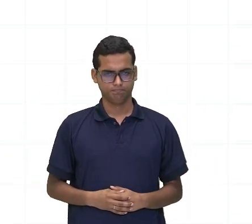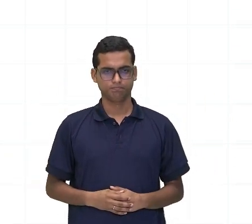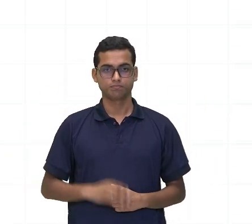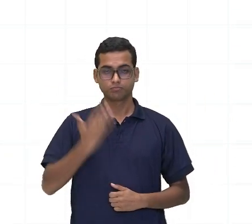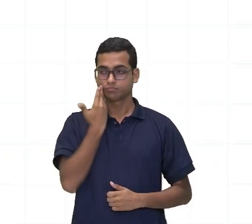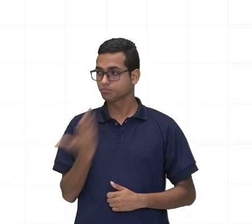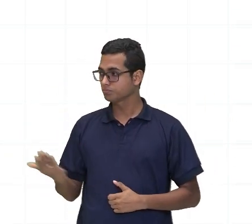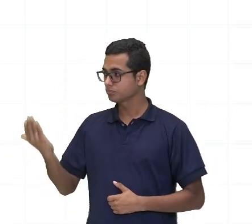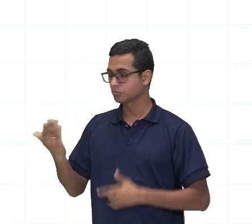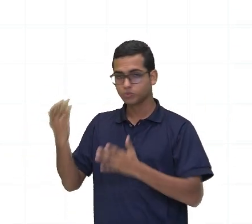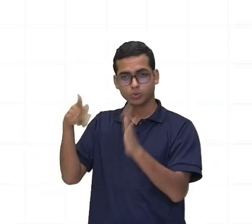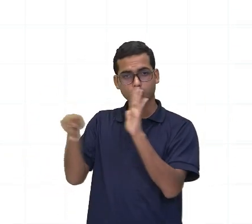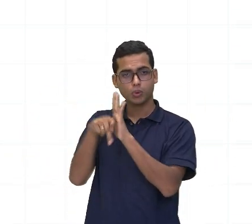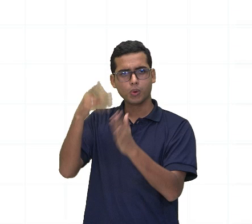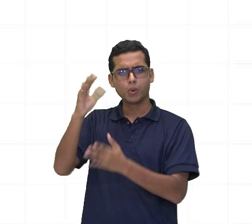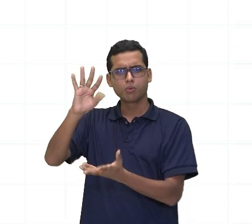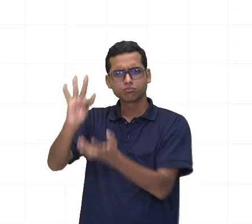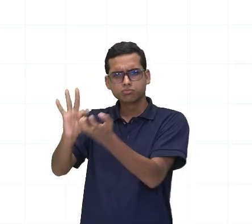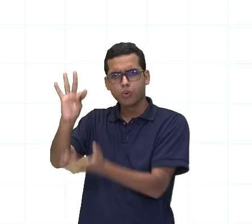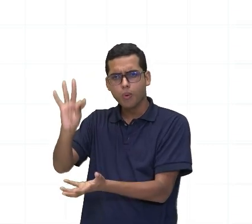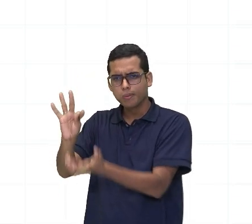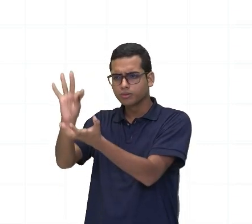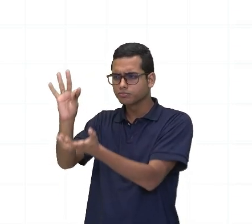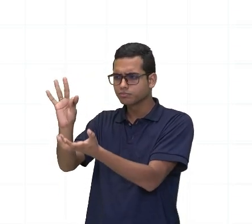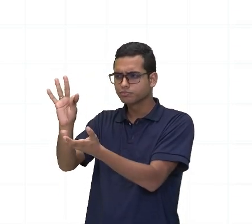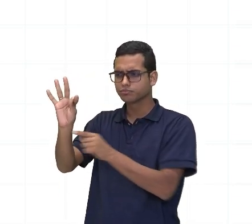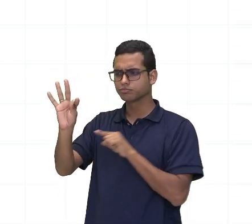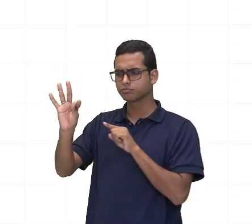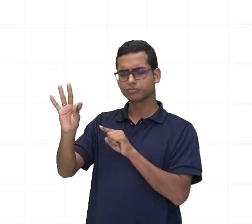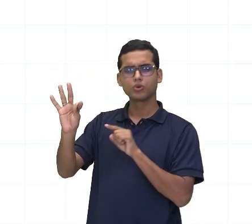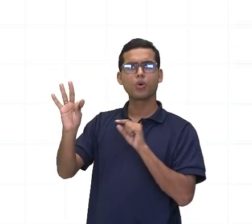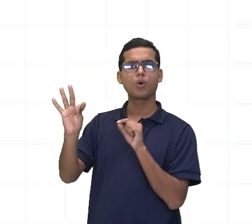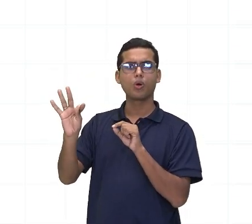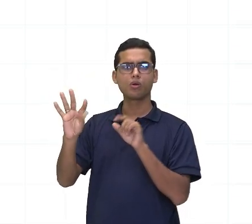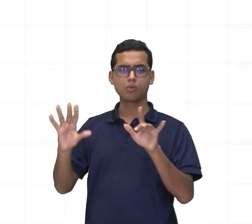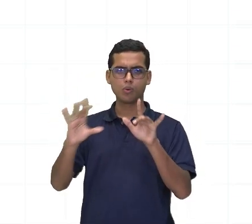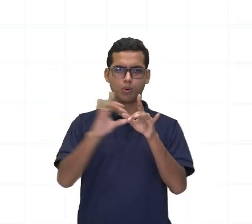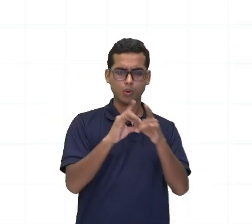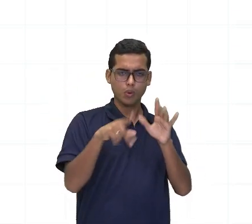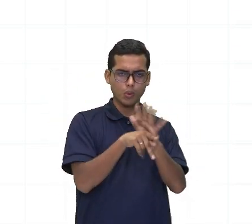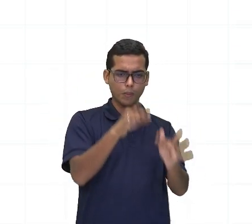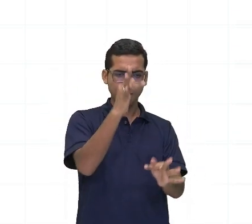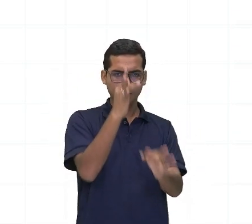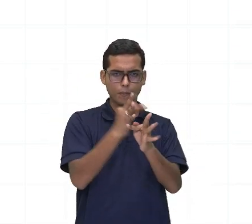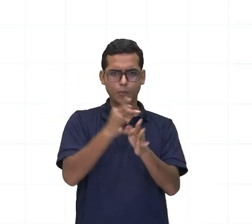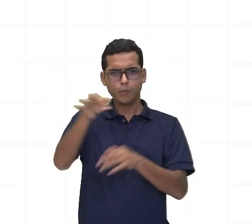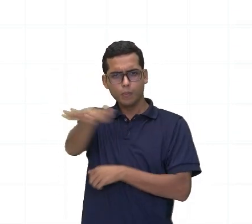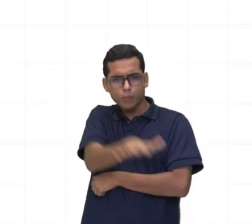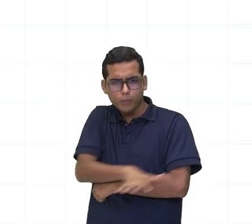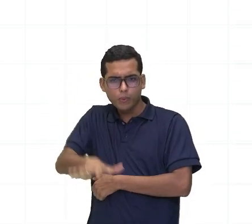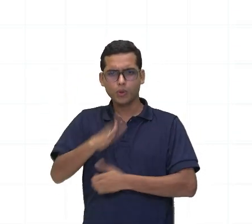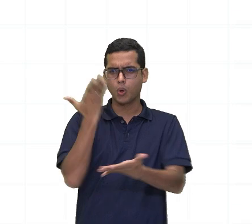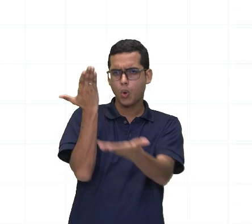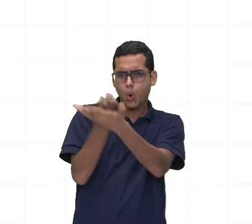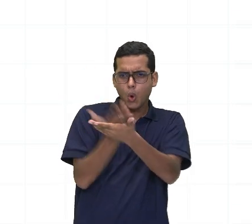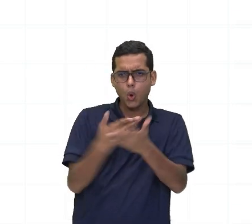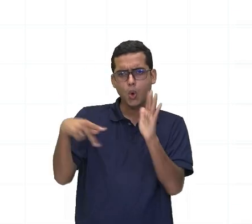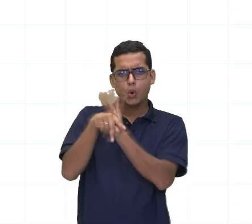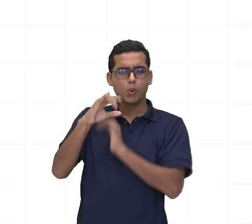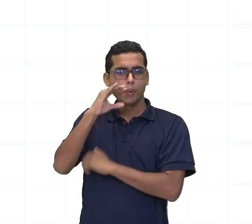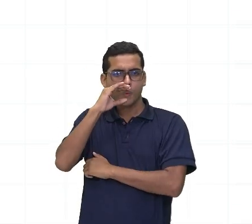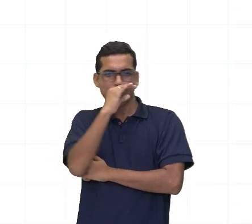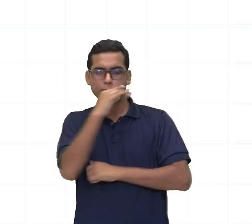A termodinâmica, ela é a parte da física que vai estudar o calor e